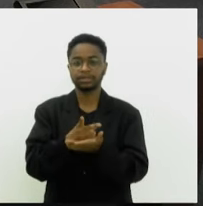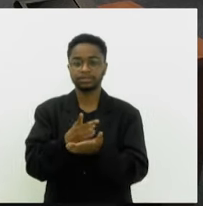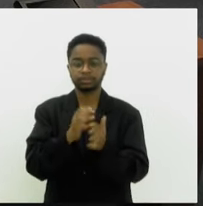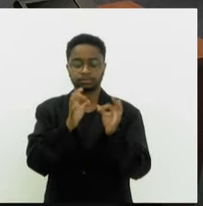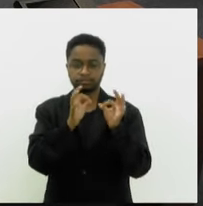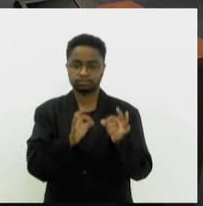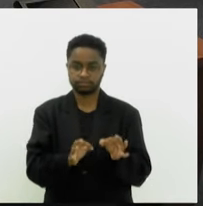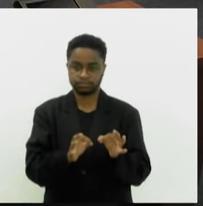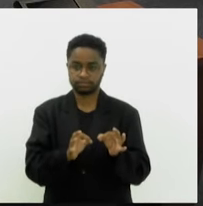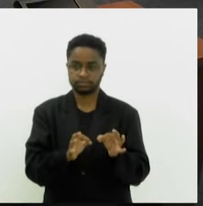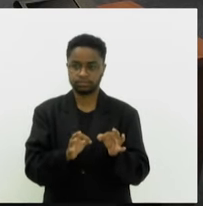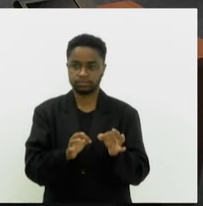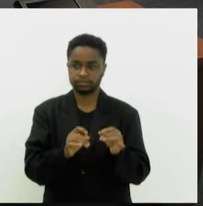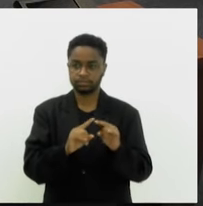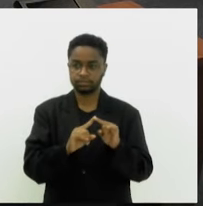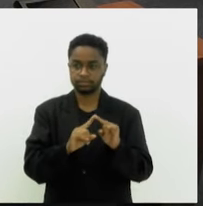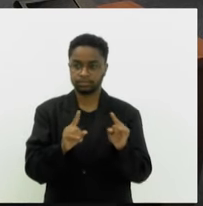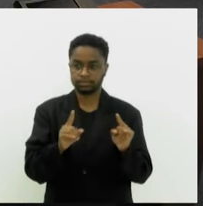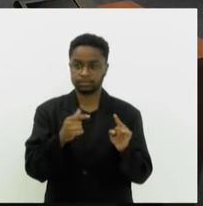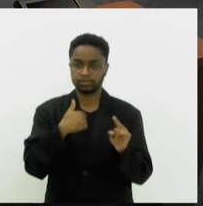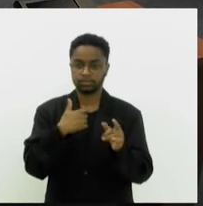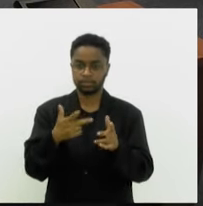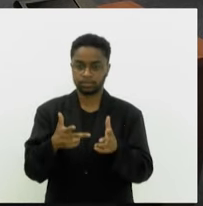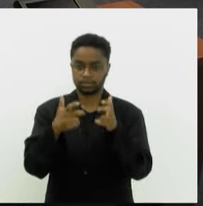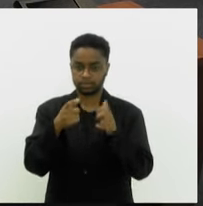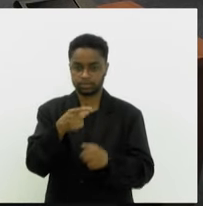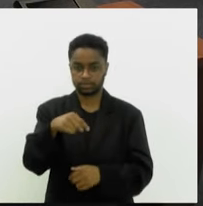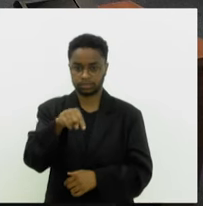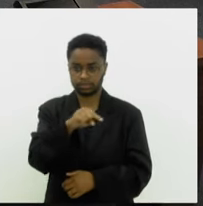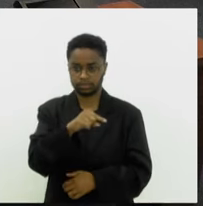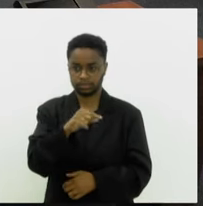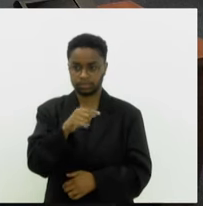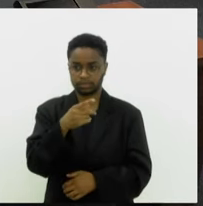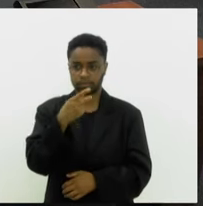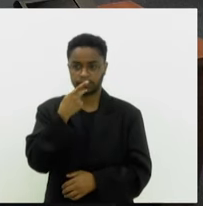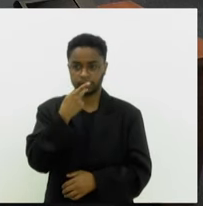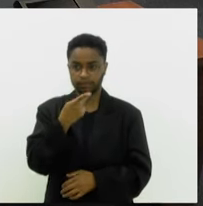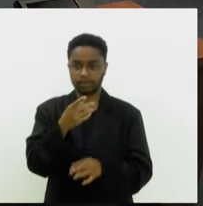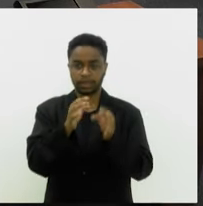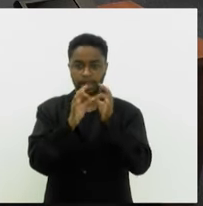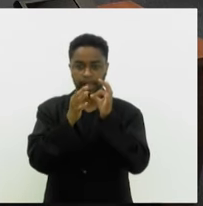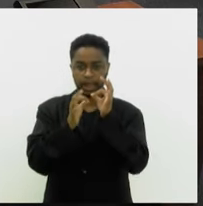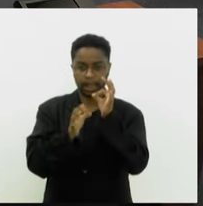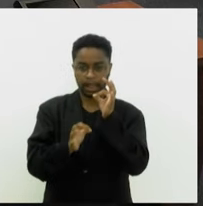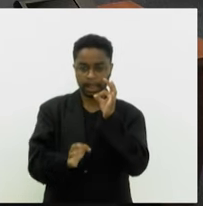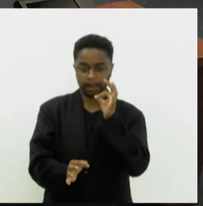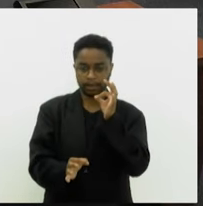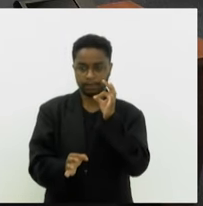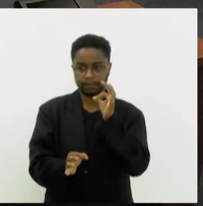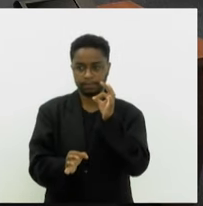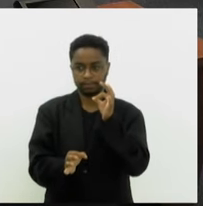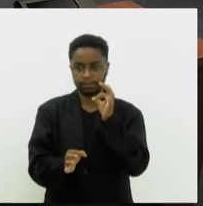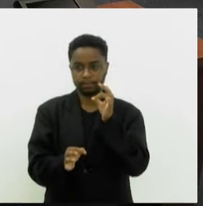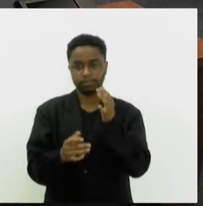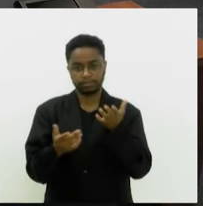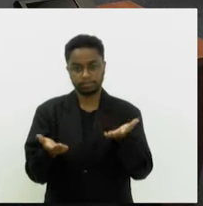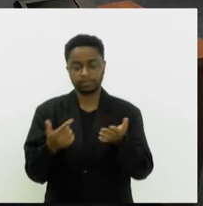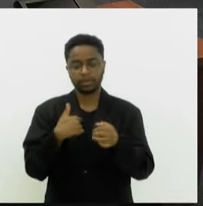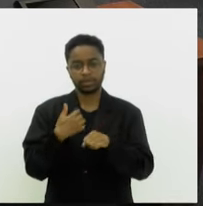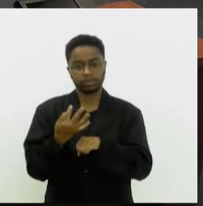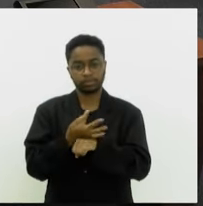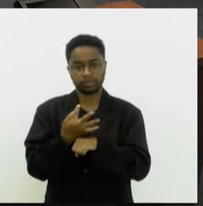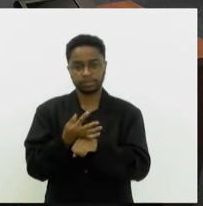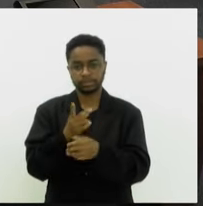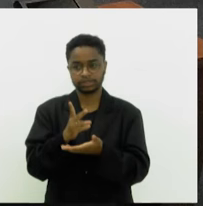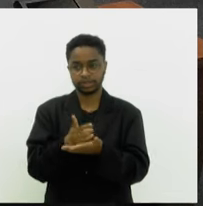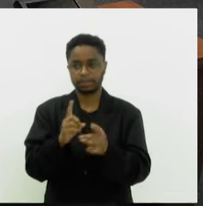correto com isso, mas vejo pessoas, colegas nossos, falarem para chuchu. E eu aturo tudo. Só que